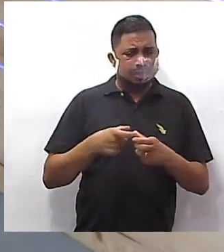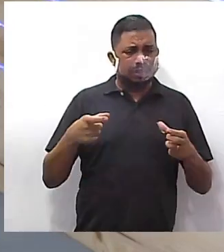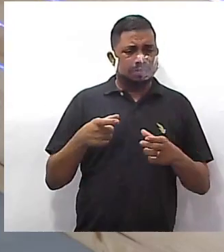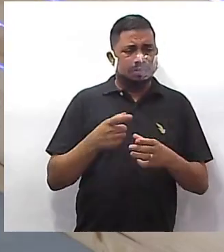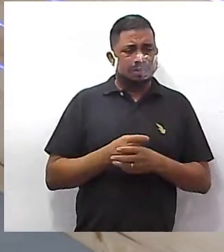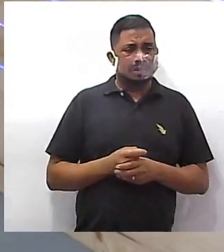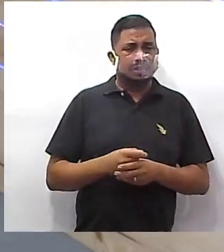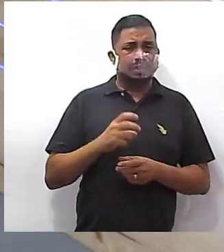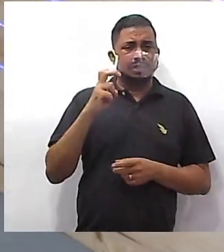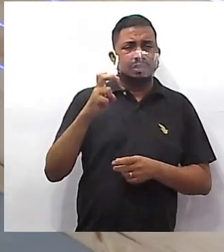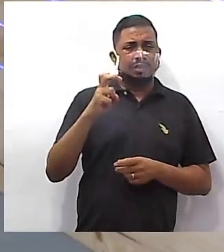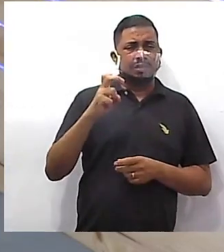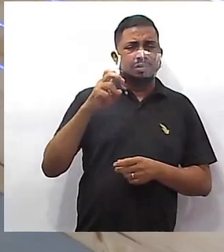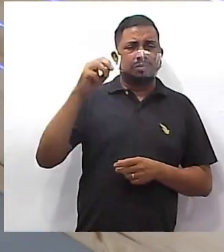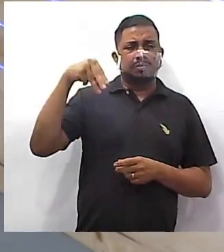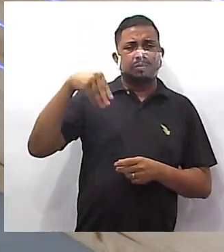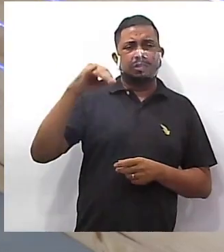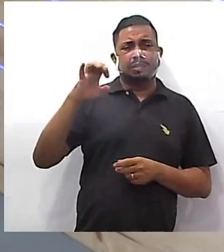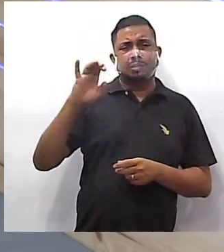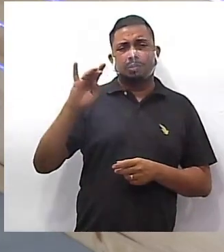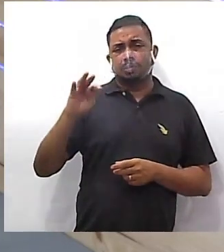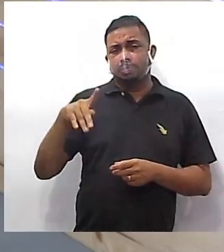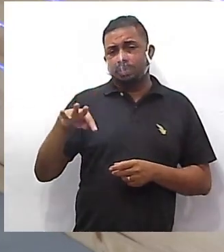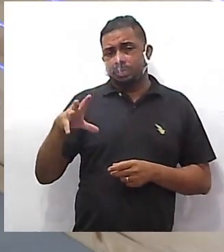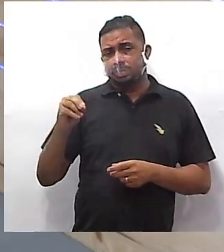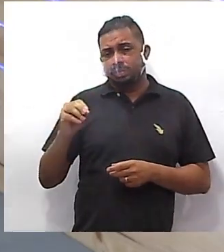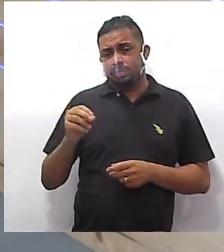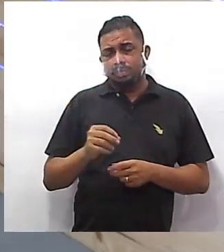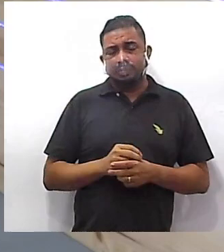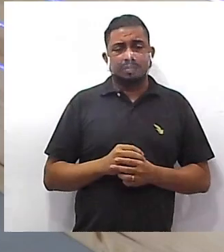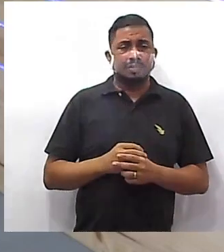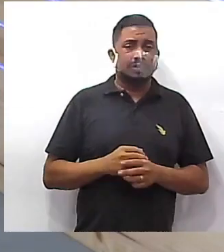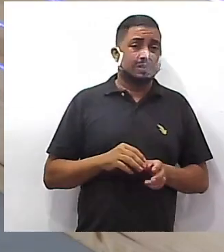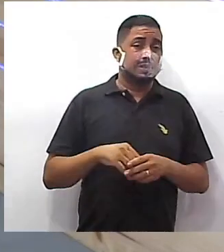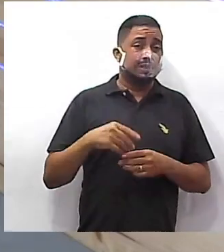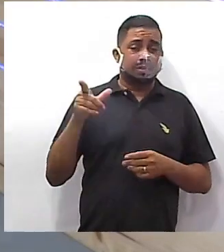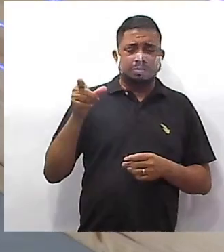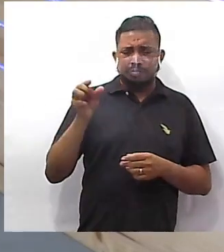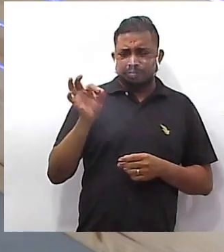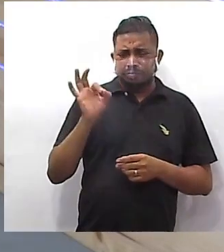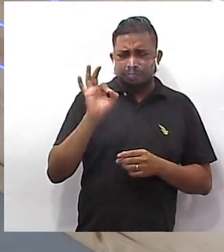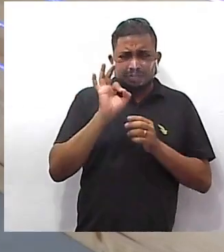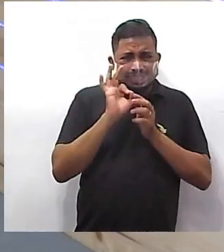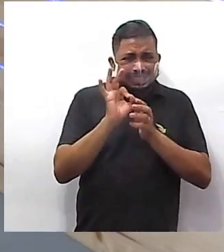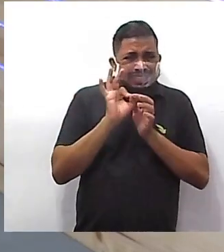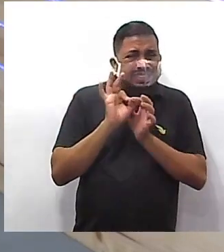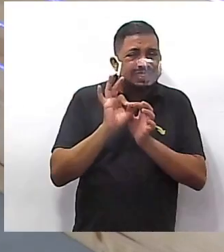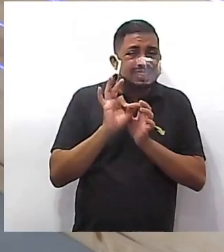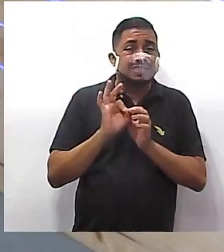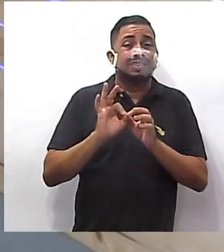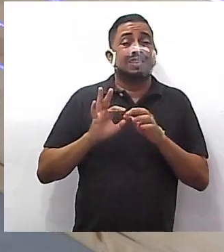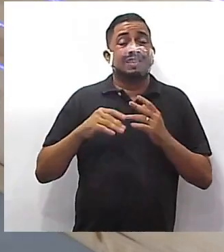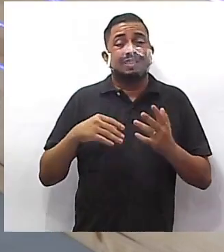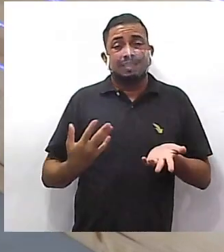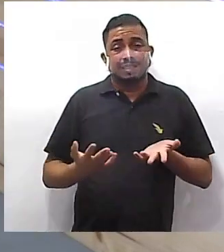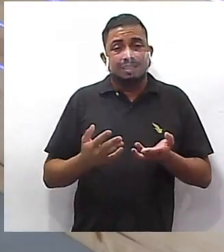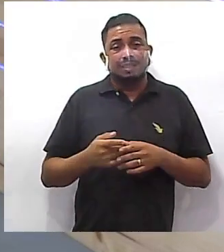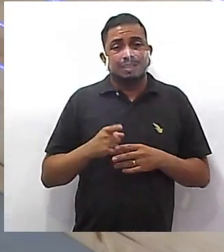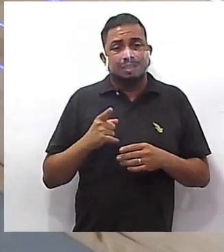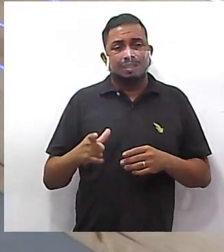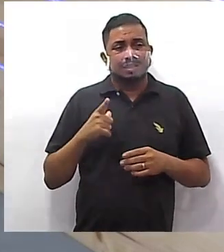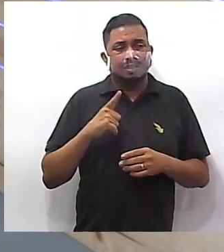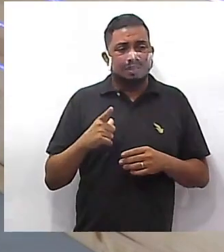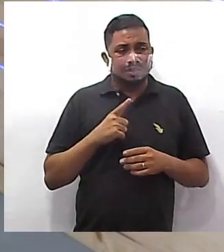5 micrômetros, né? 5 micrômetros. Um diâmetro de 5 micrômetros. Ele é bem pequeno mesmo. E aí, ele é